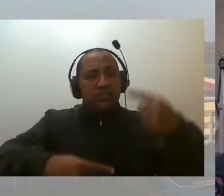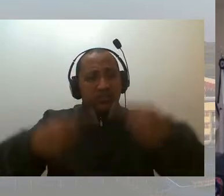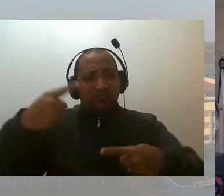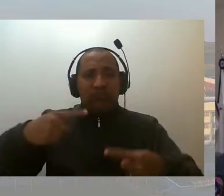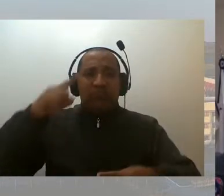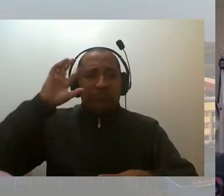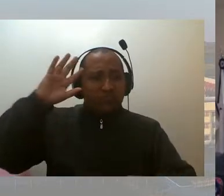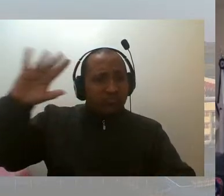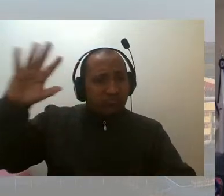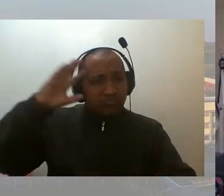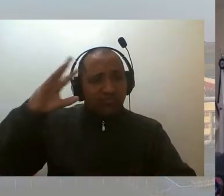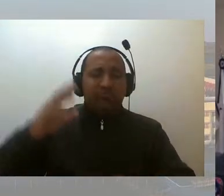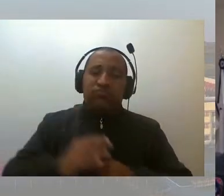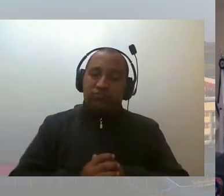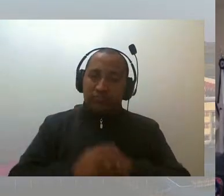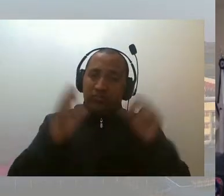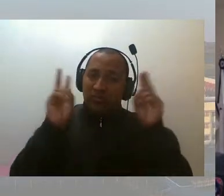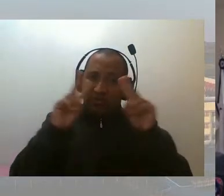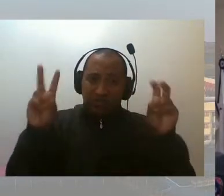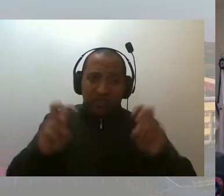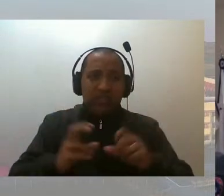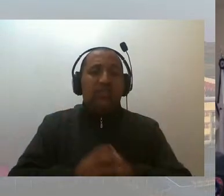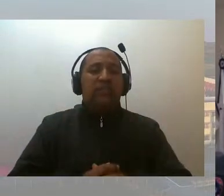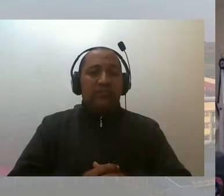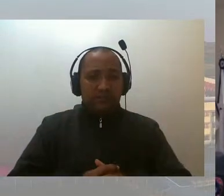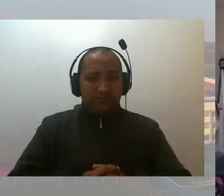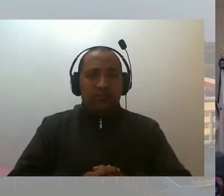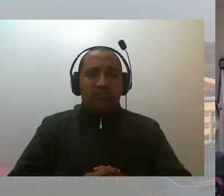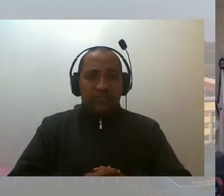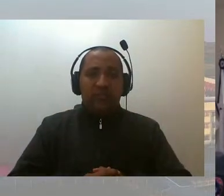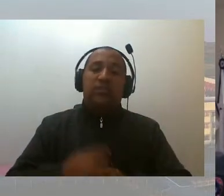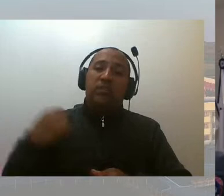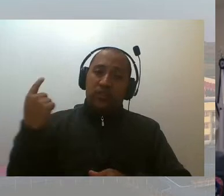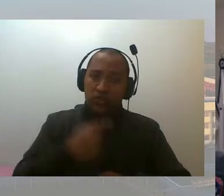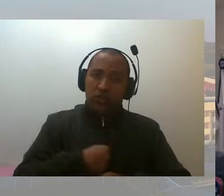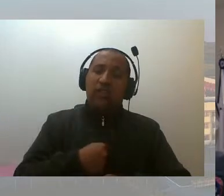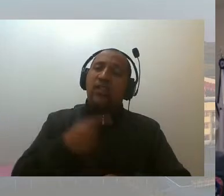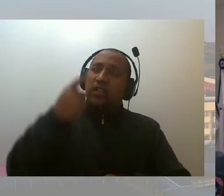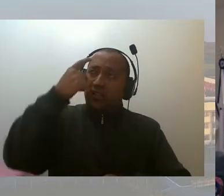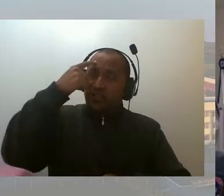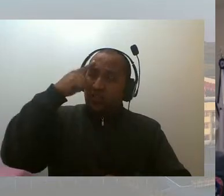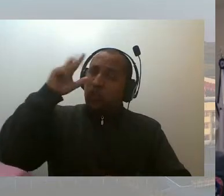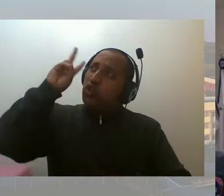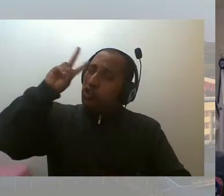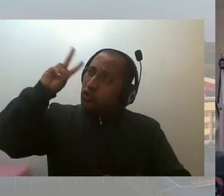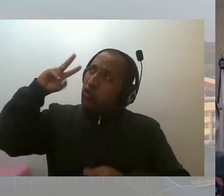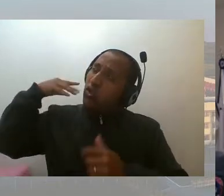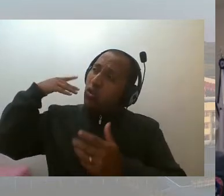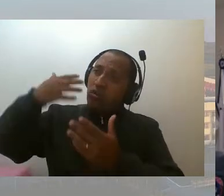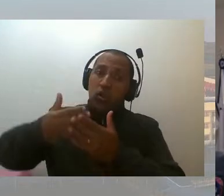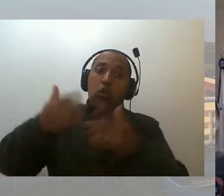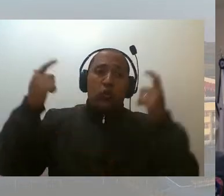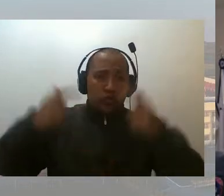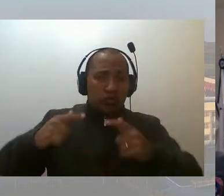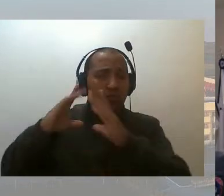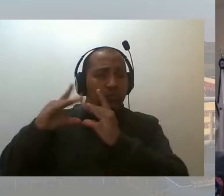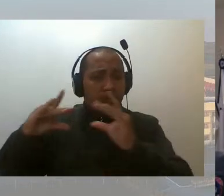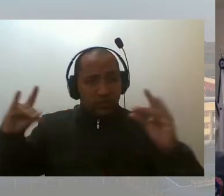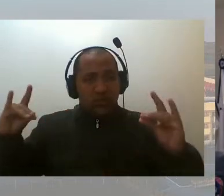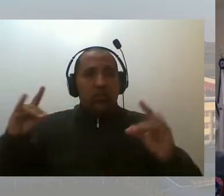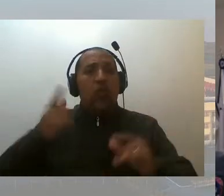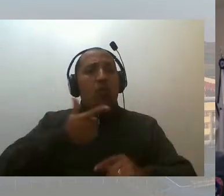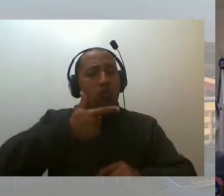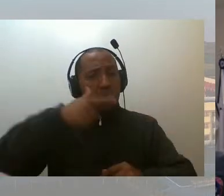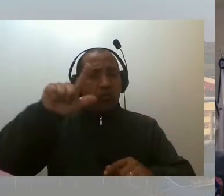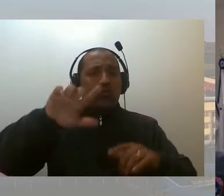refletindo sobre isso, né, e fazendo resgate. Eu já tive lá em Jaguarão e também teve um outro